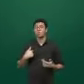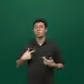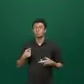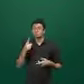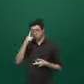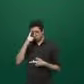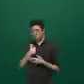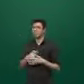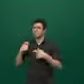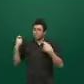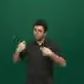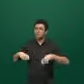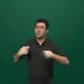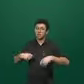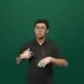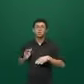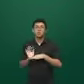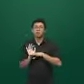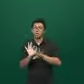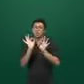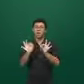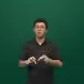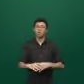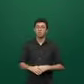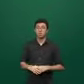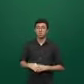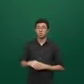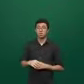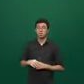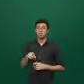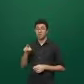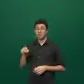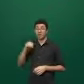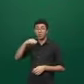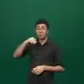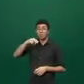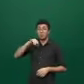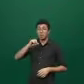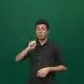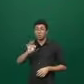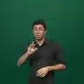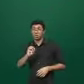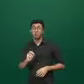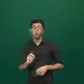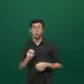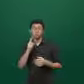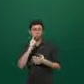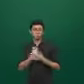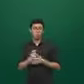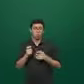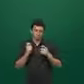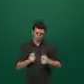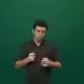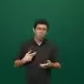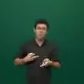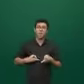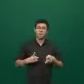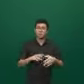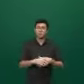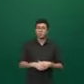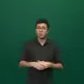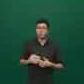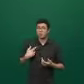ministro Mendonça tomou uma decisão muito forte. O grande trabalho, Ju, foi como modelar algo que